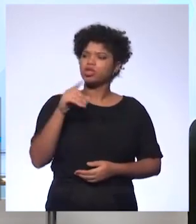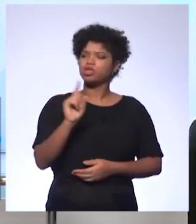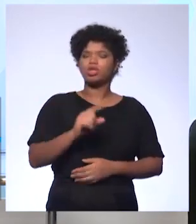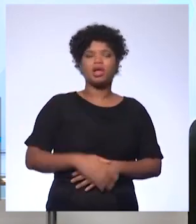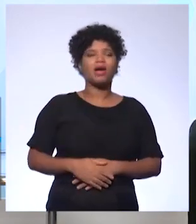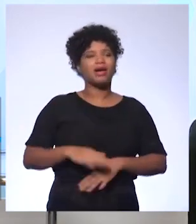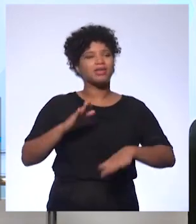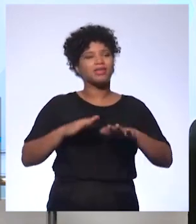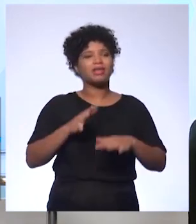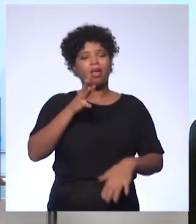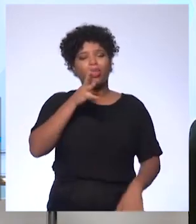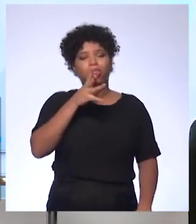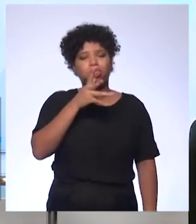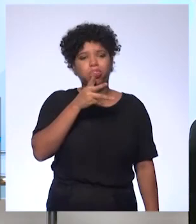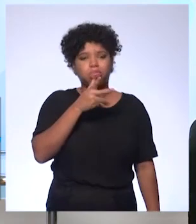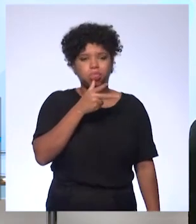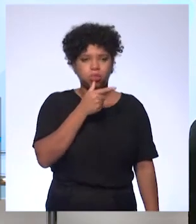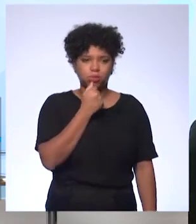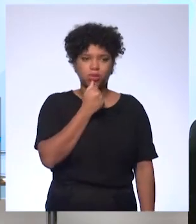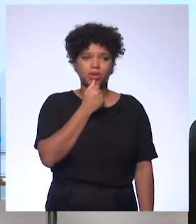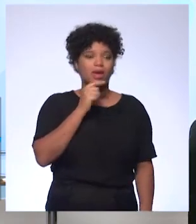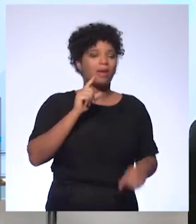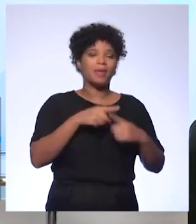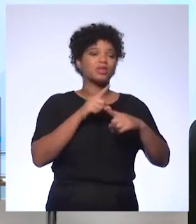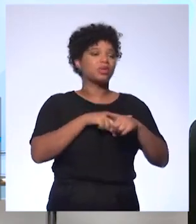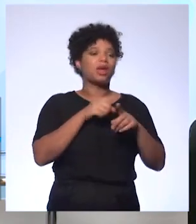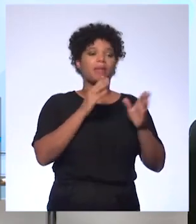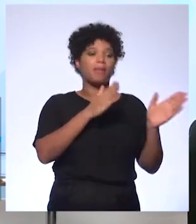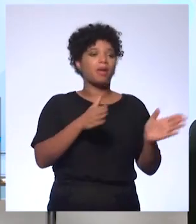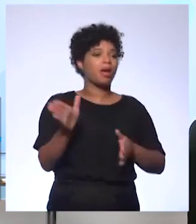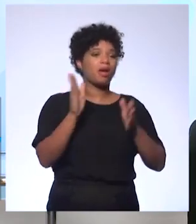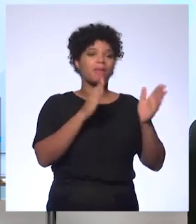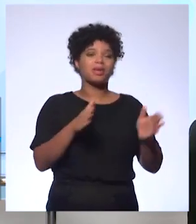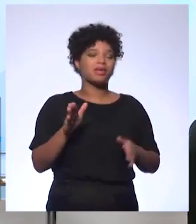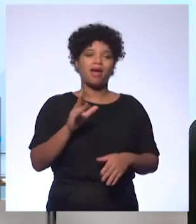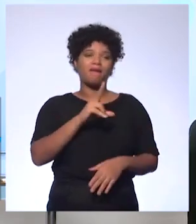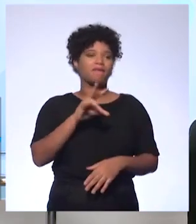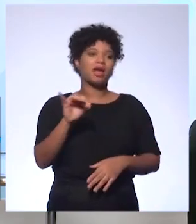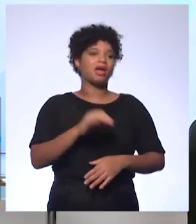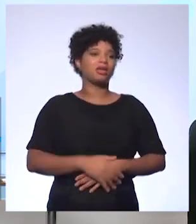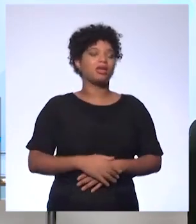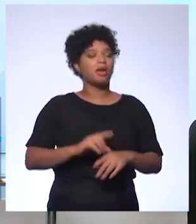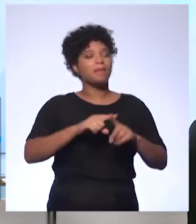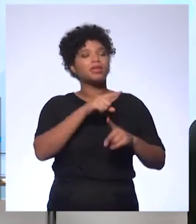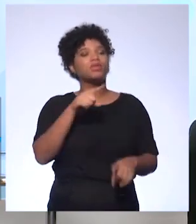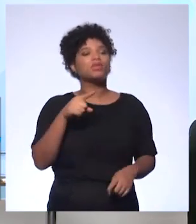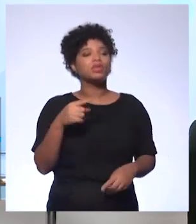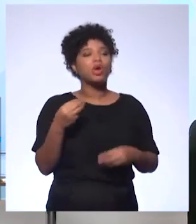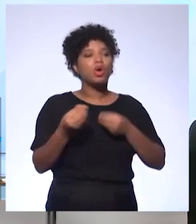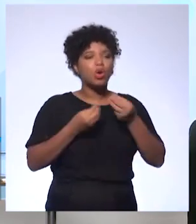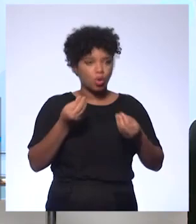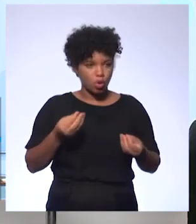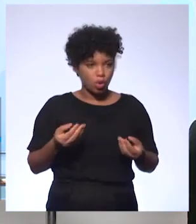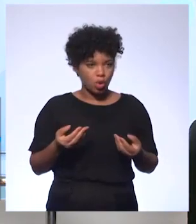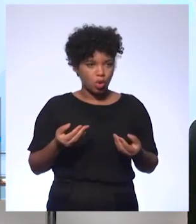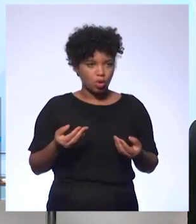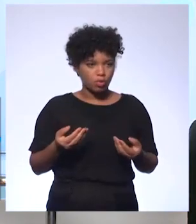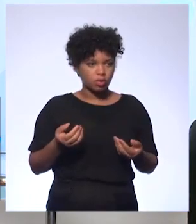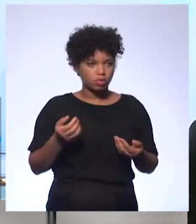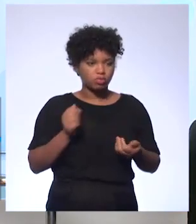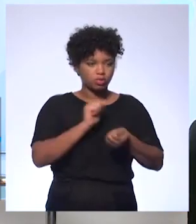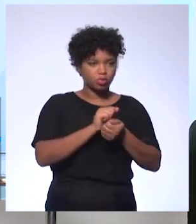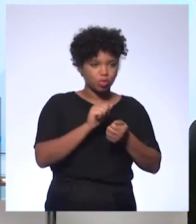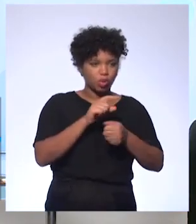que demore. Né? Como eu disse, o tempo vai passar de qualquer jeito. A questão é como é que você vai passar com o tempo, o que você vai fazer da